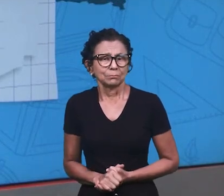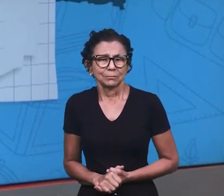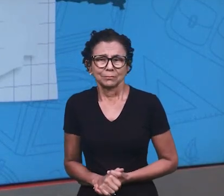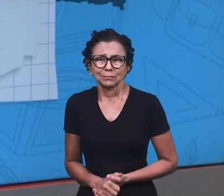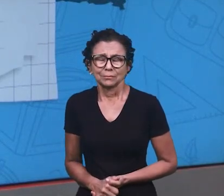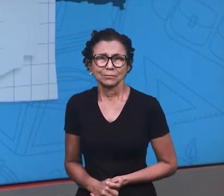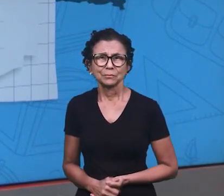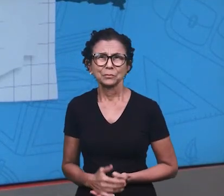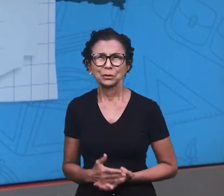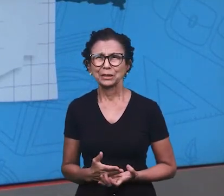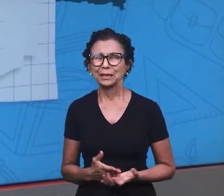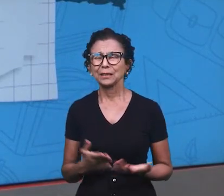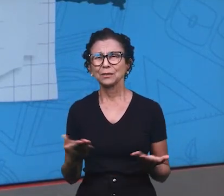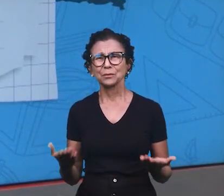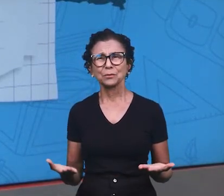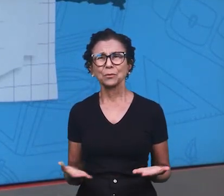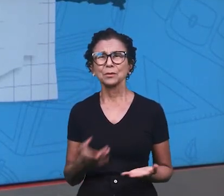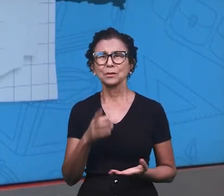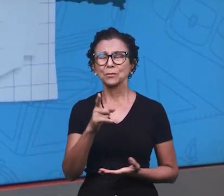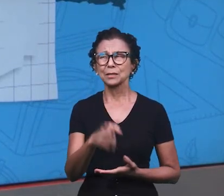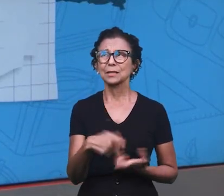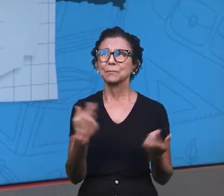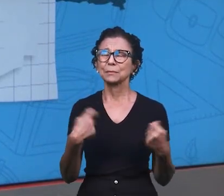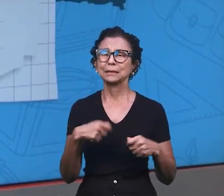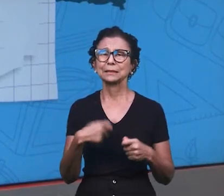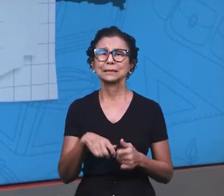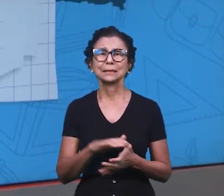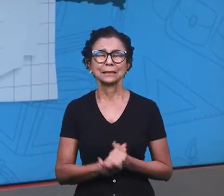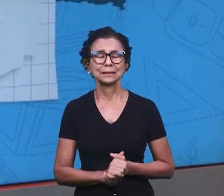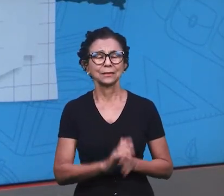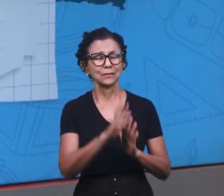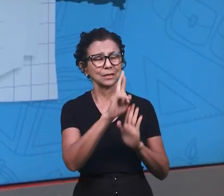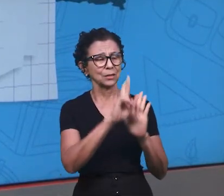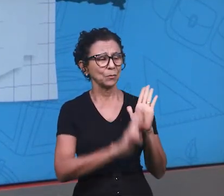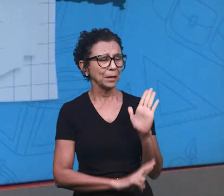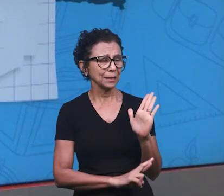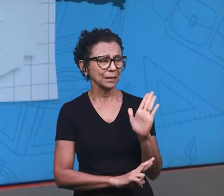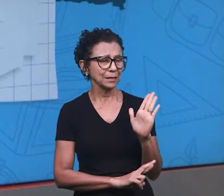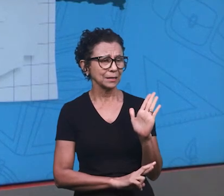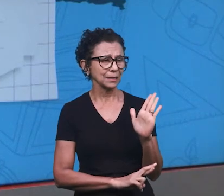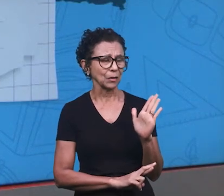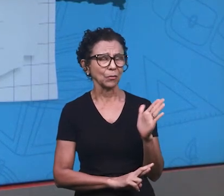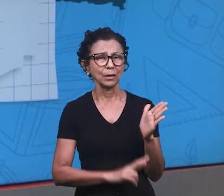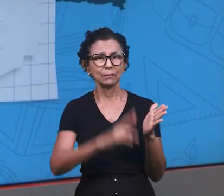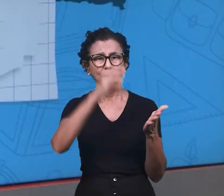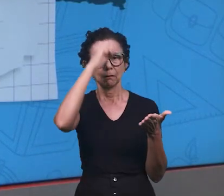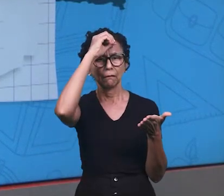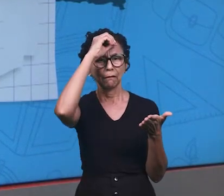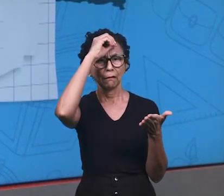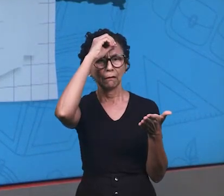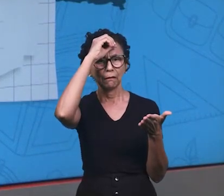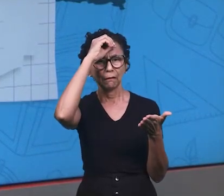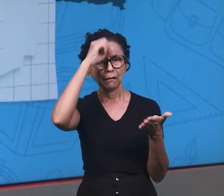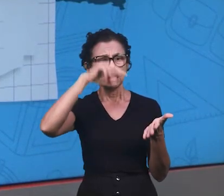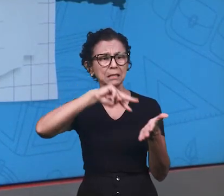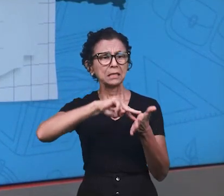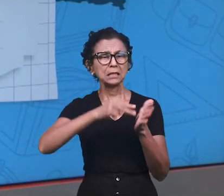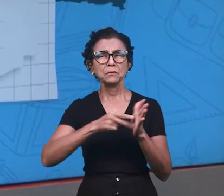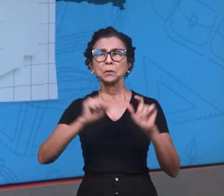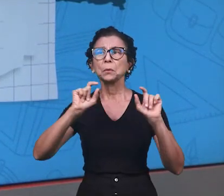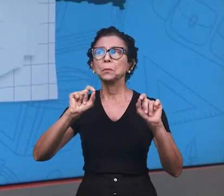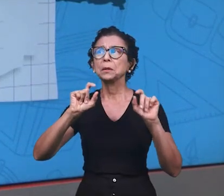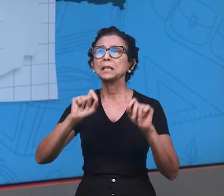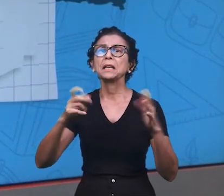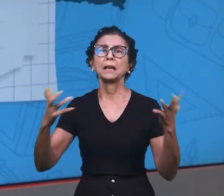pior do que você ter que executar uma atividade sem você ter entendido. Mas sobre o quê? agora você já sabe do que se trata a competência